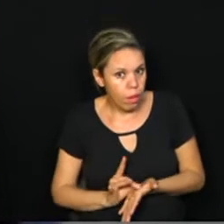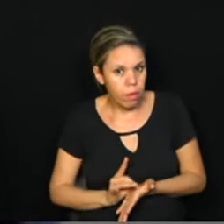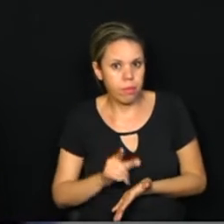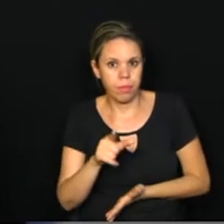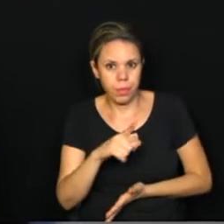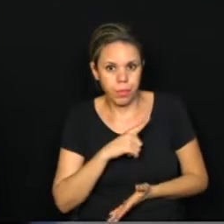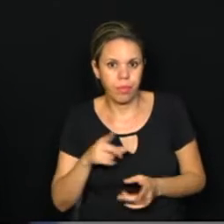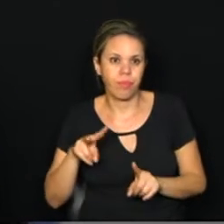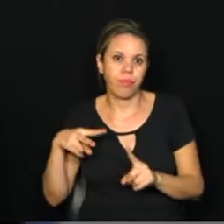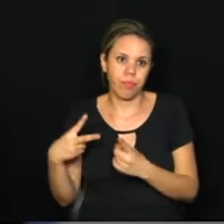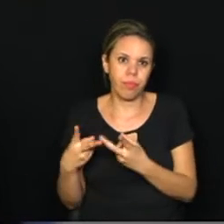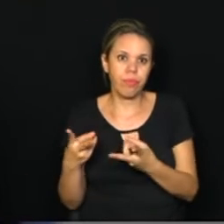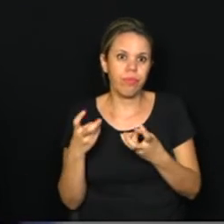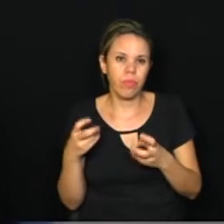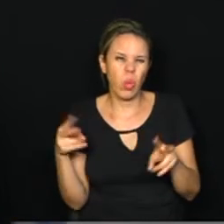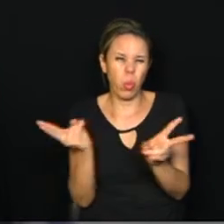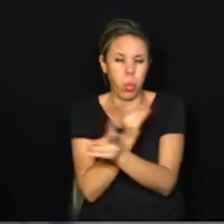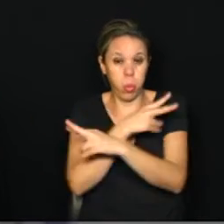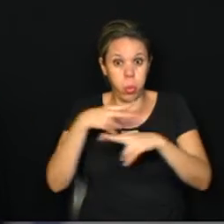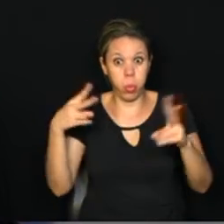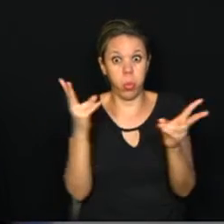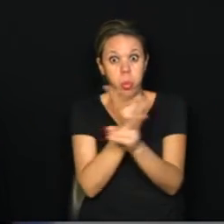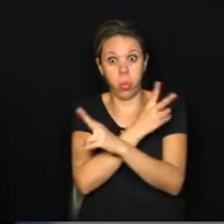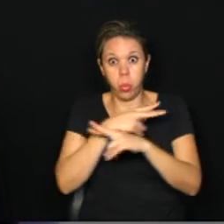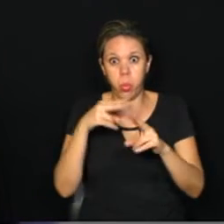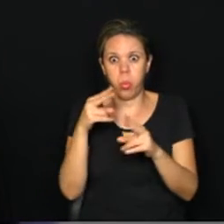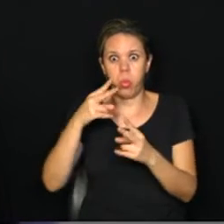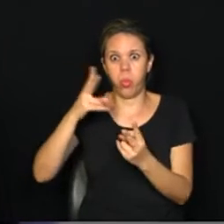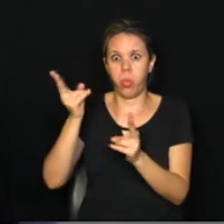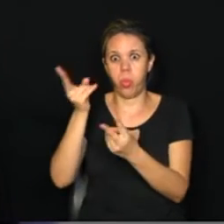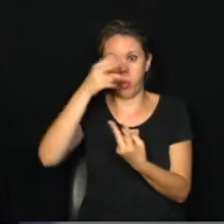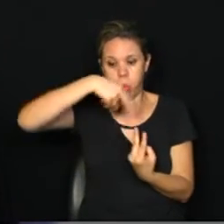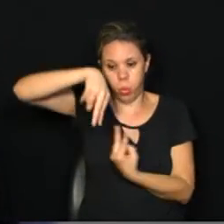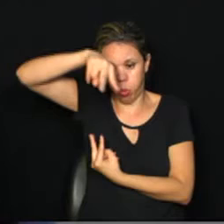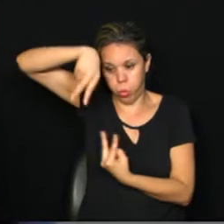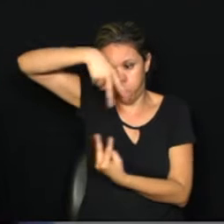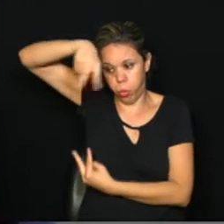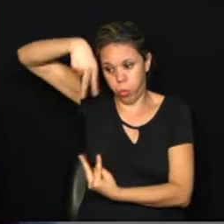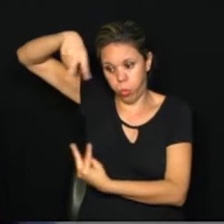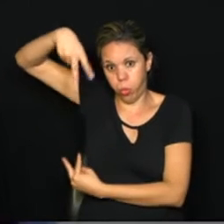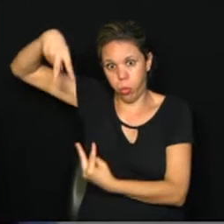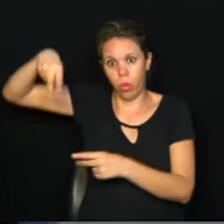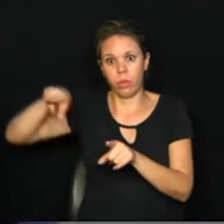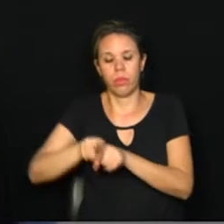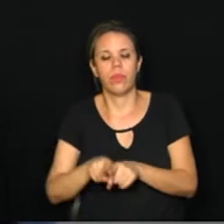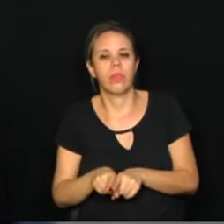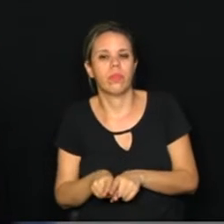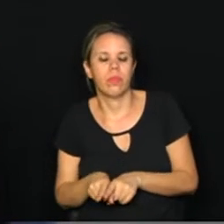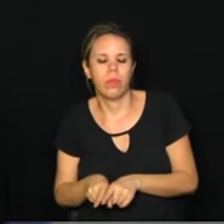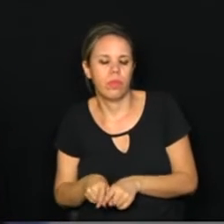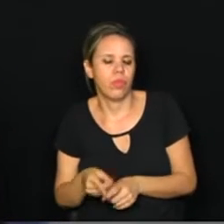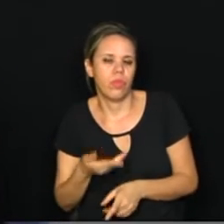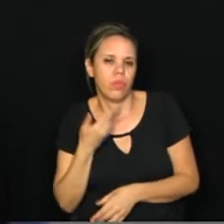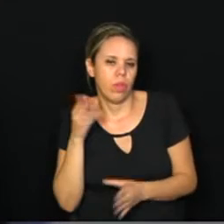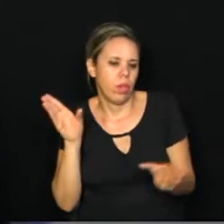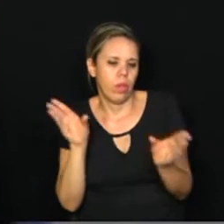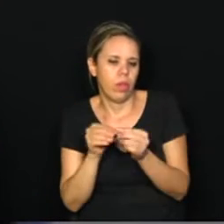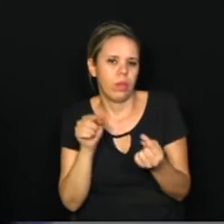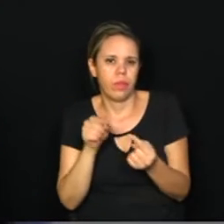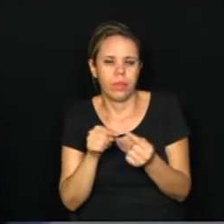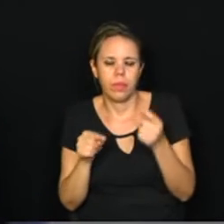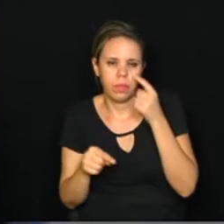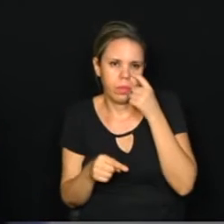a perspectiva dos vendavais, até tornados, que é a transição de estação, quando é algo que não é muito bem definido do ponto